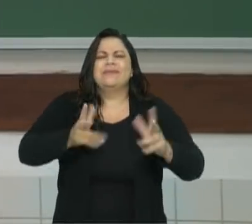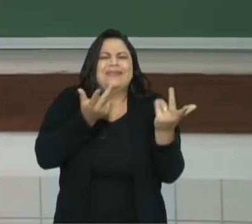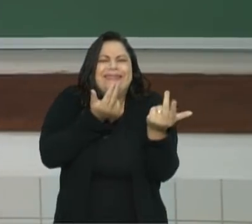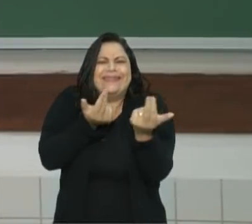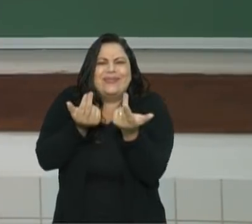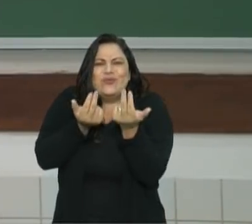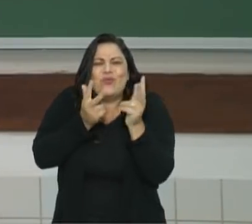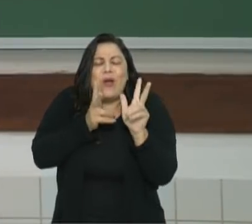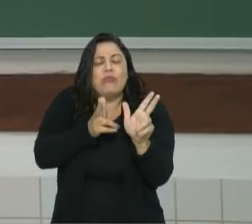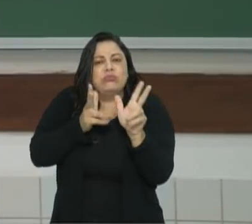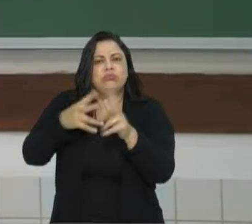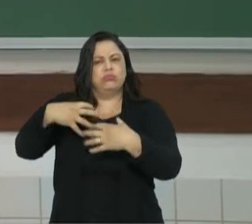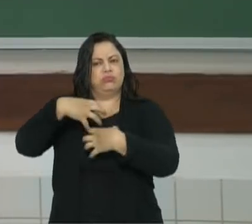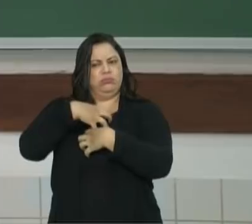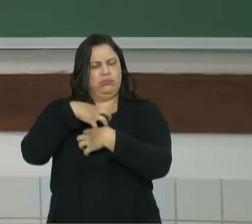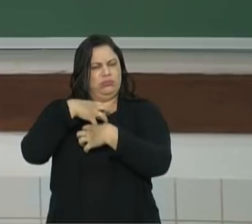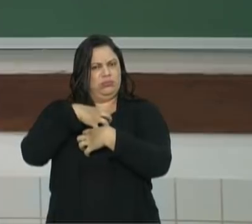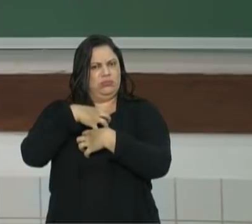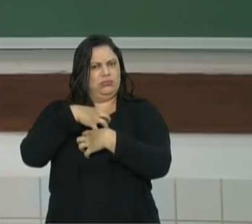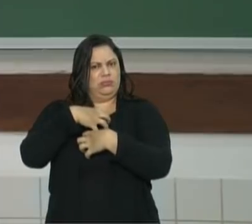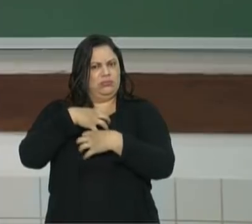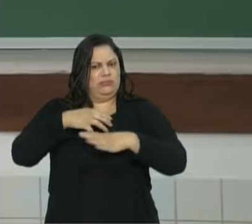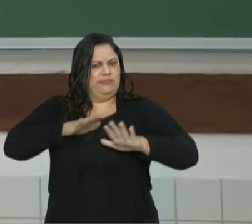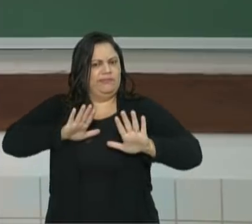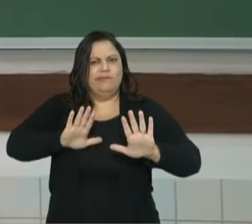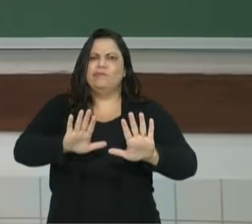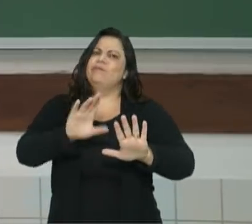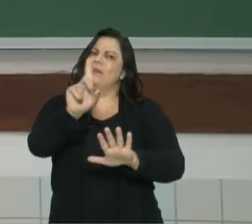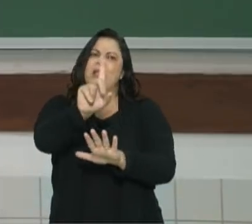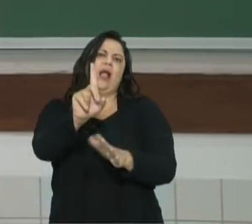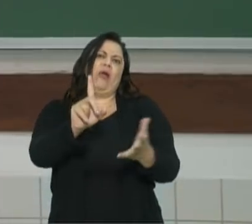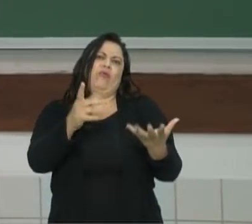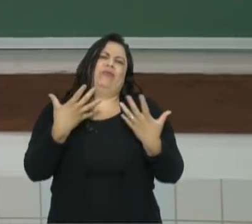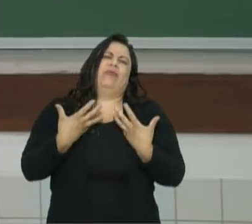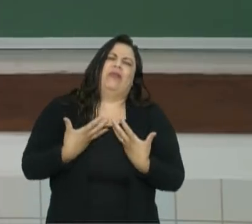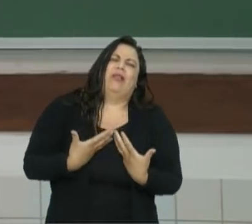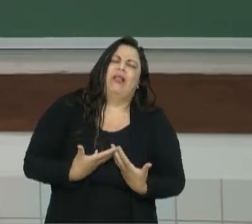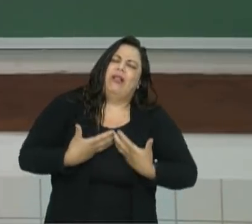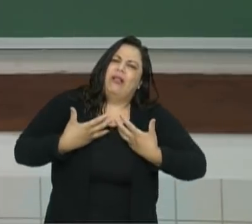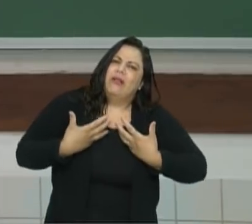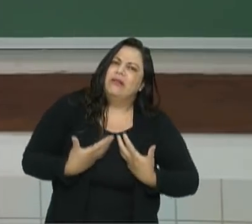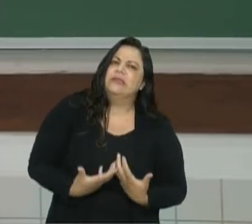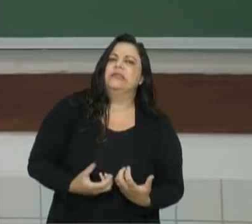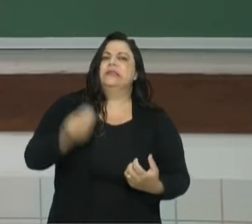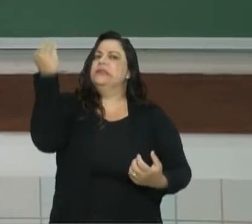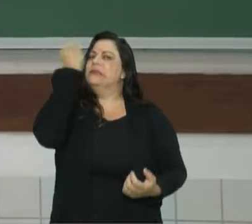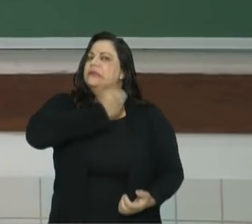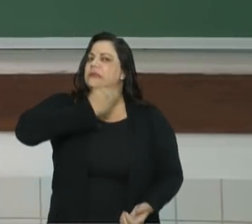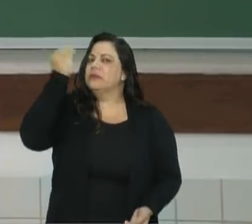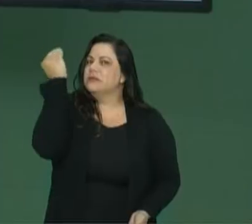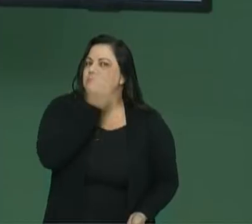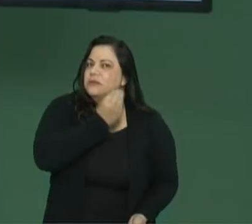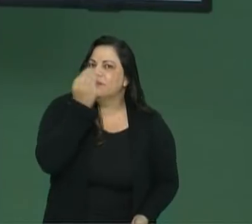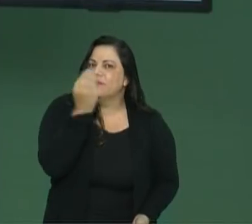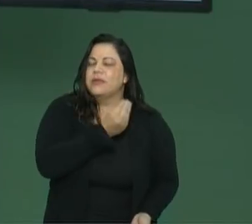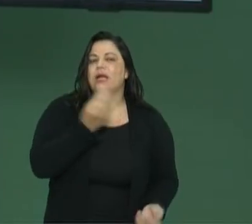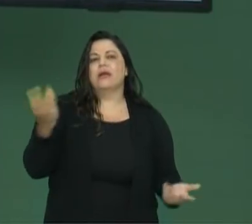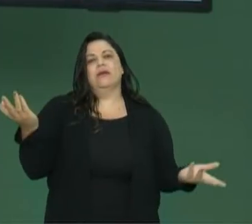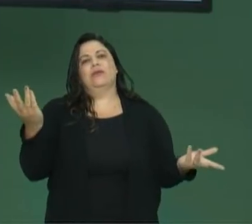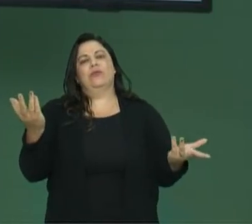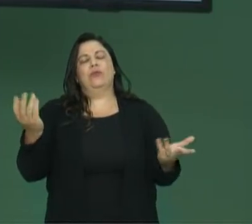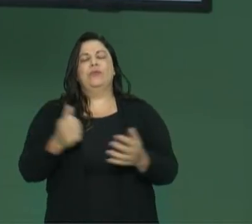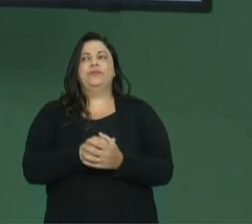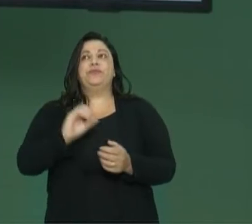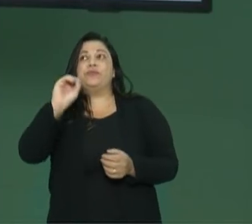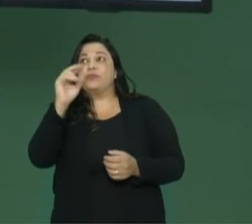forma, né? Com a mesma intensidade? Lógico que não, você começa a cansar. Né? Ou, por exemplo, a troca de marcha